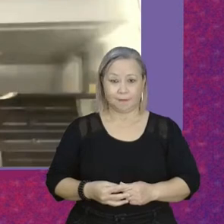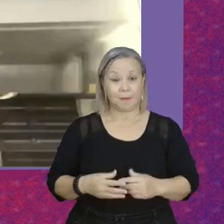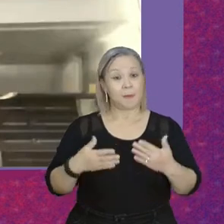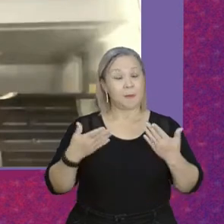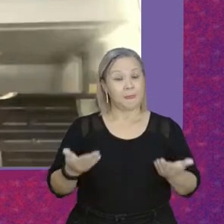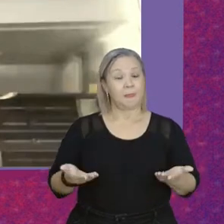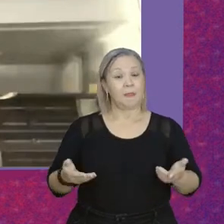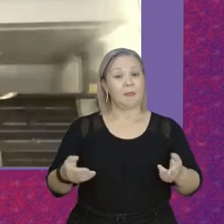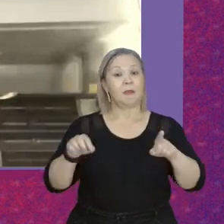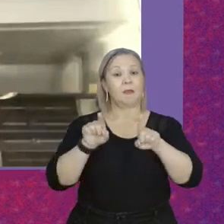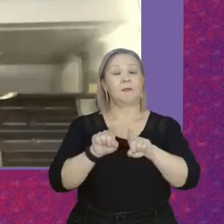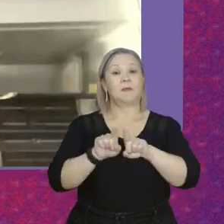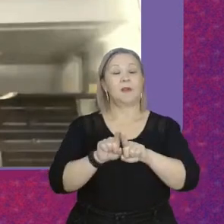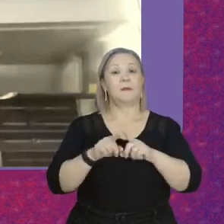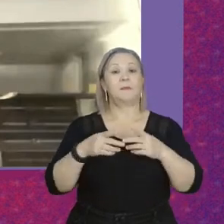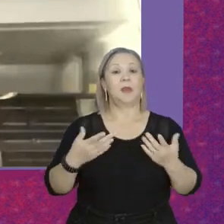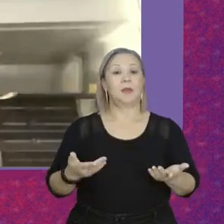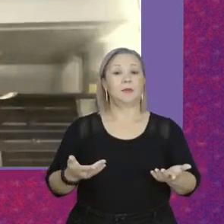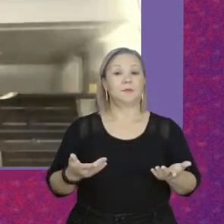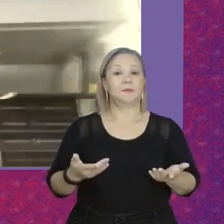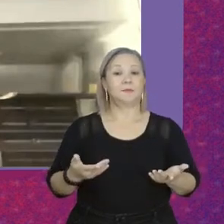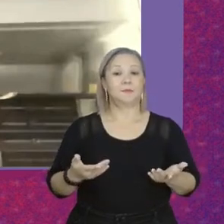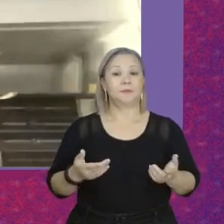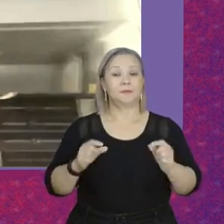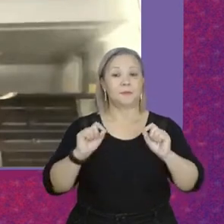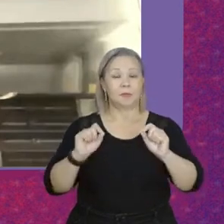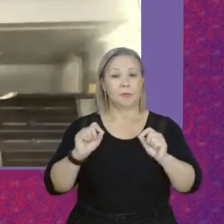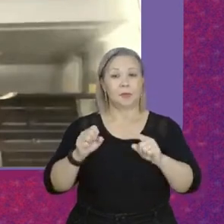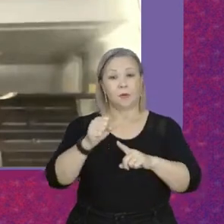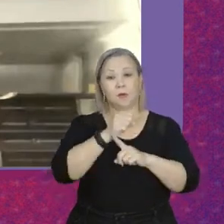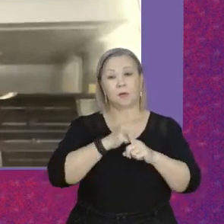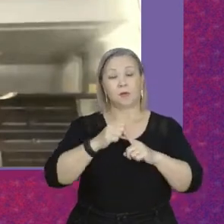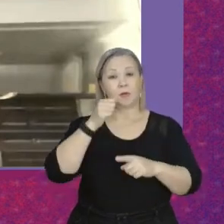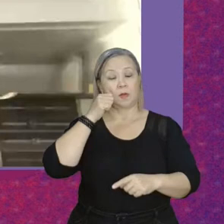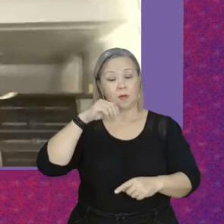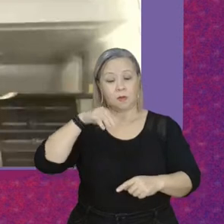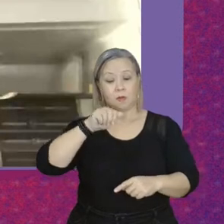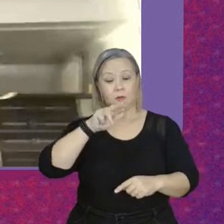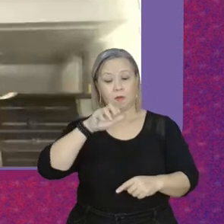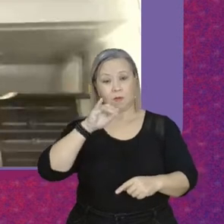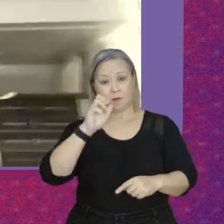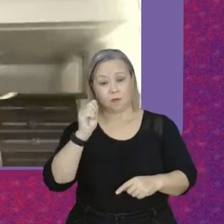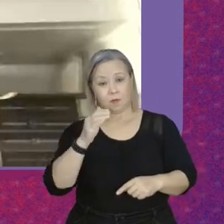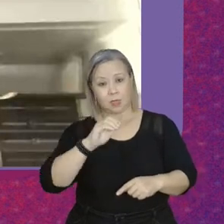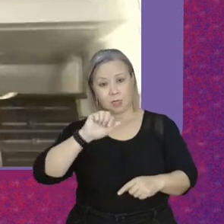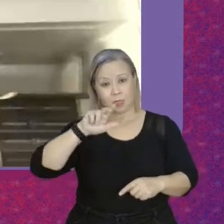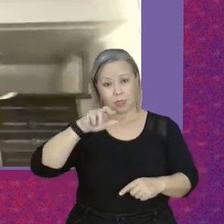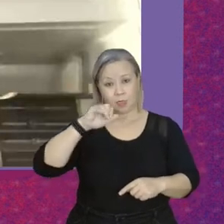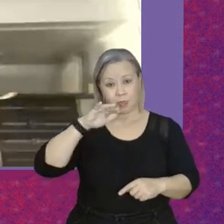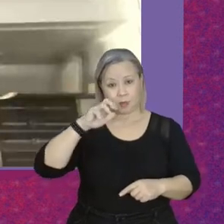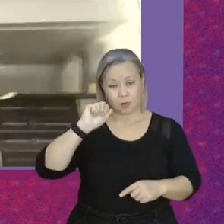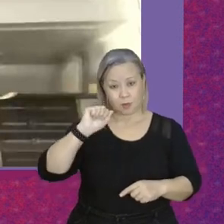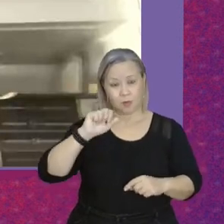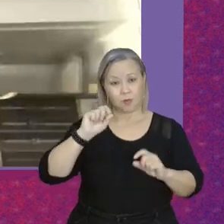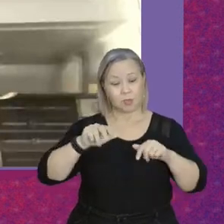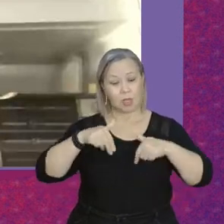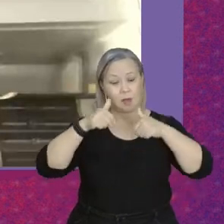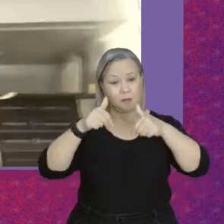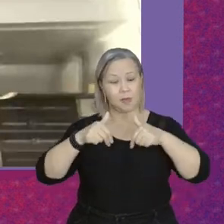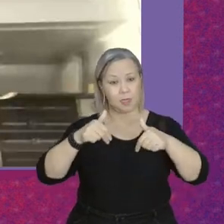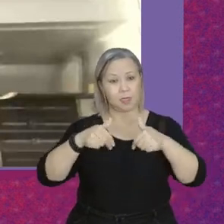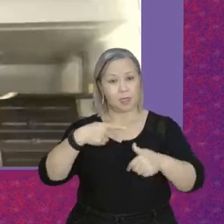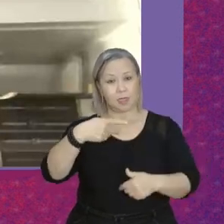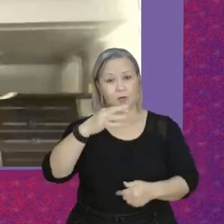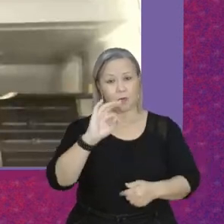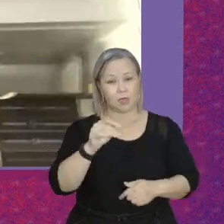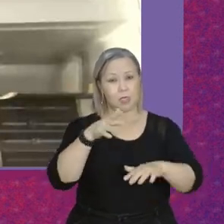Estamos também com a nossa socióloga Maria Lúcia, que é militante do PT, é